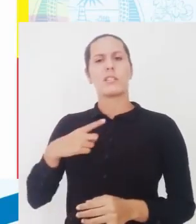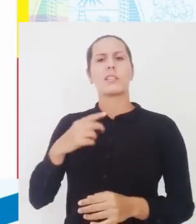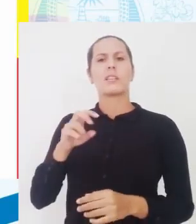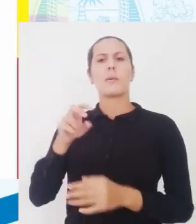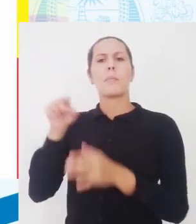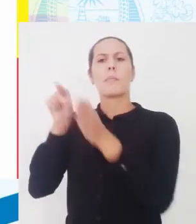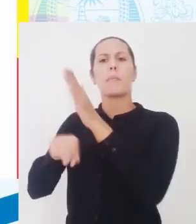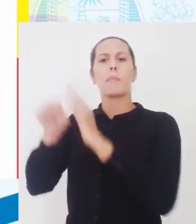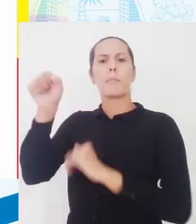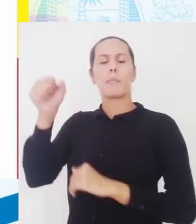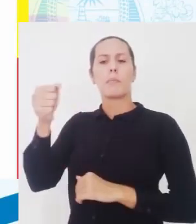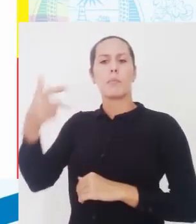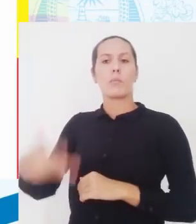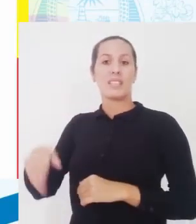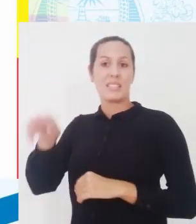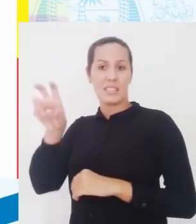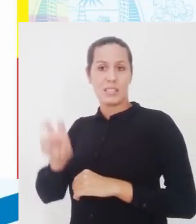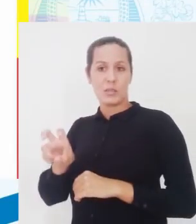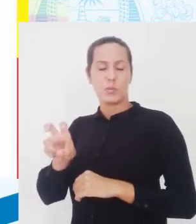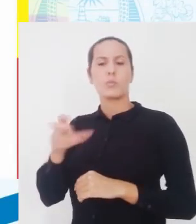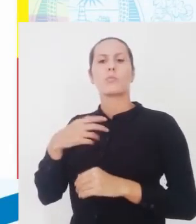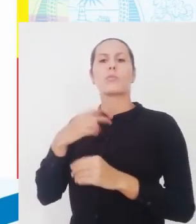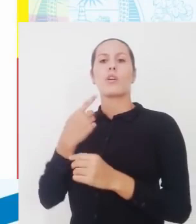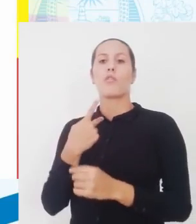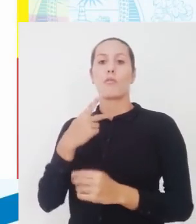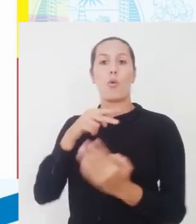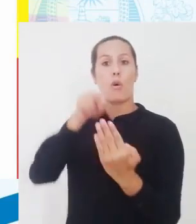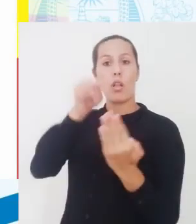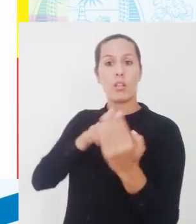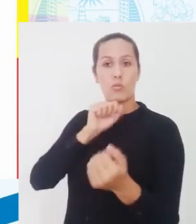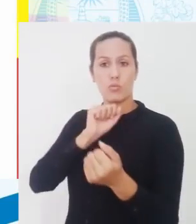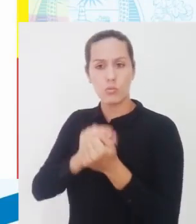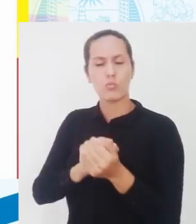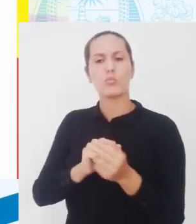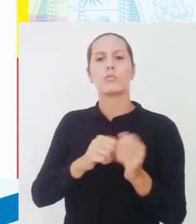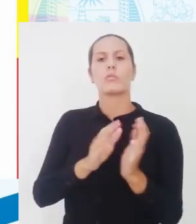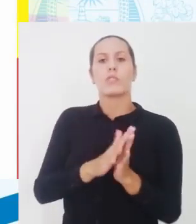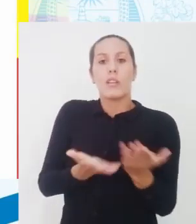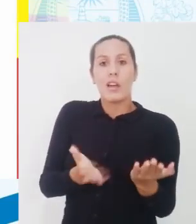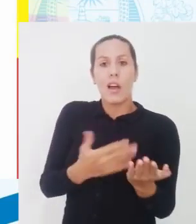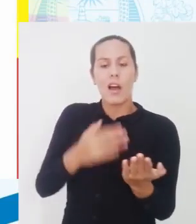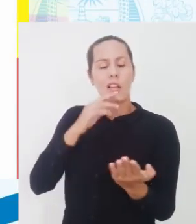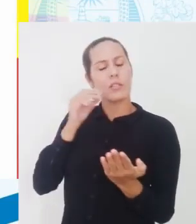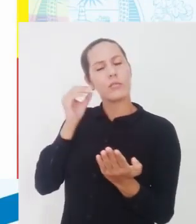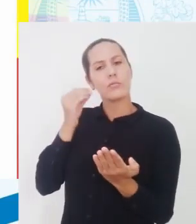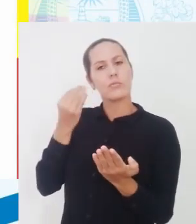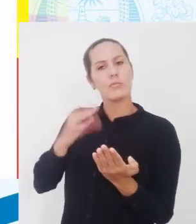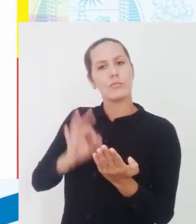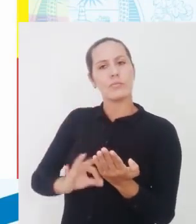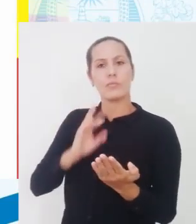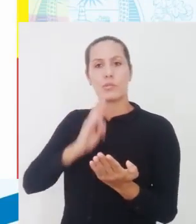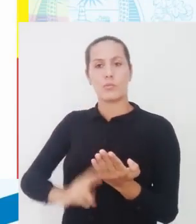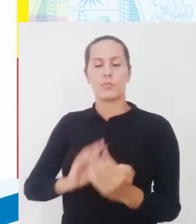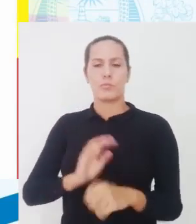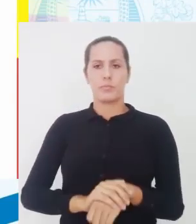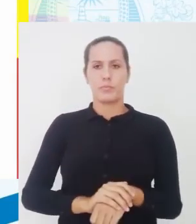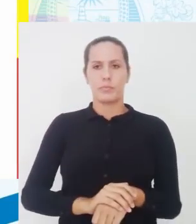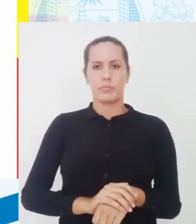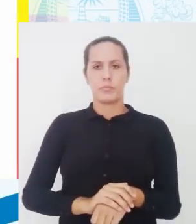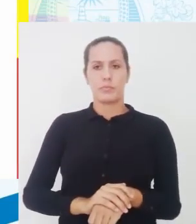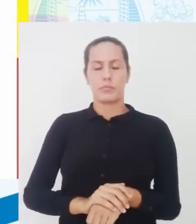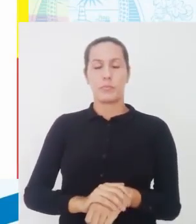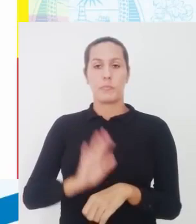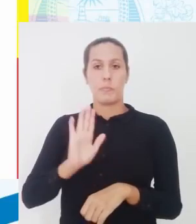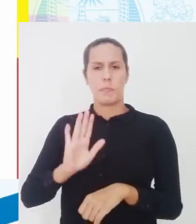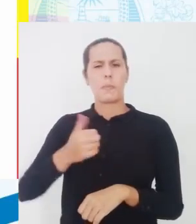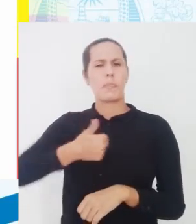vocês. Vocês têm 5 questões, certo? Eu vou ler junto com vocês e aí já pega o seu caderno para não perder muito tempo. Primeiro,